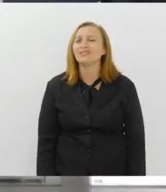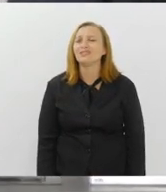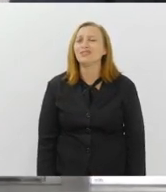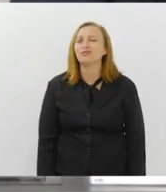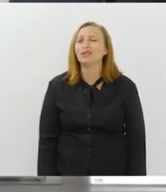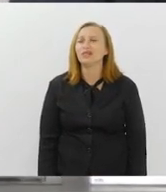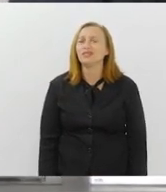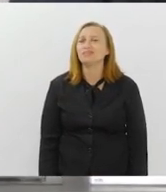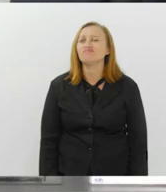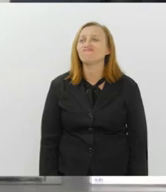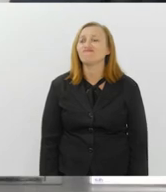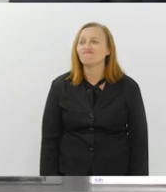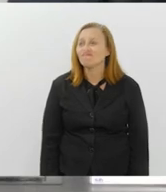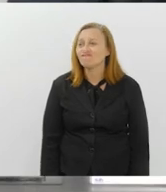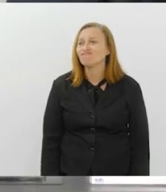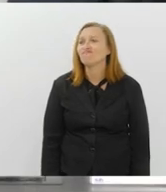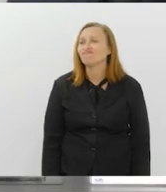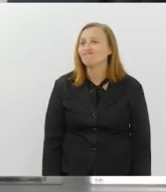Sério,